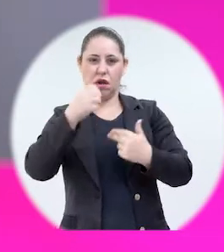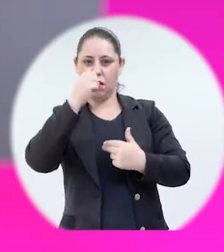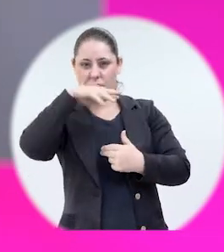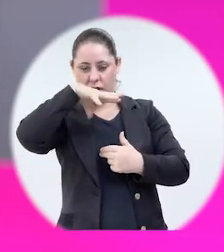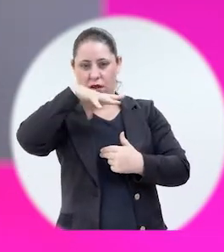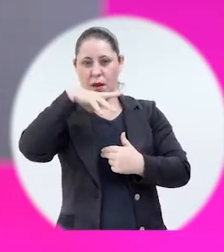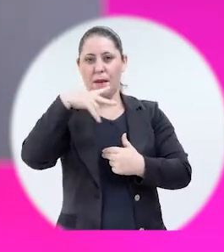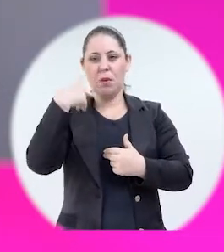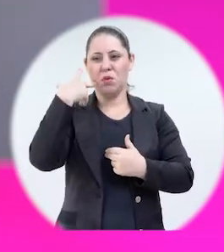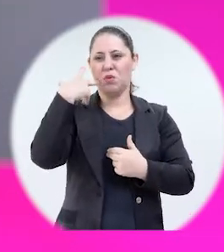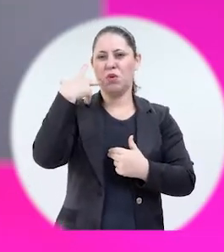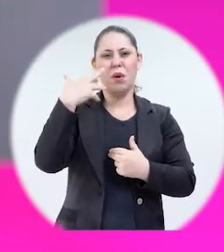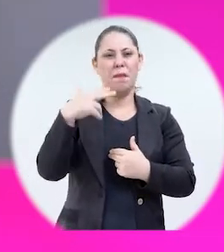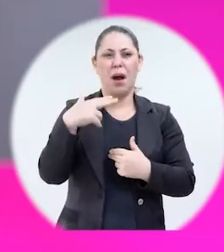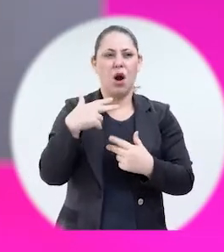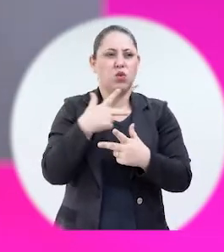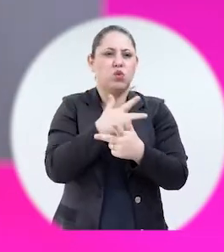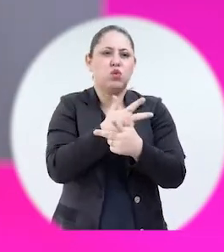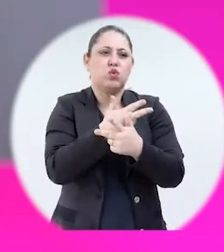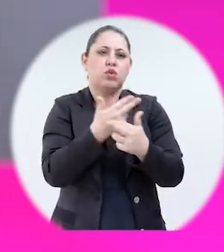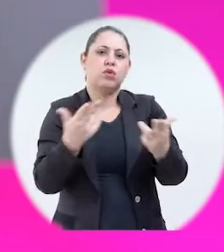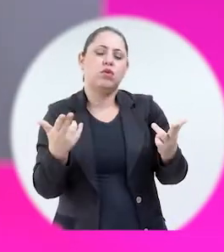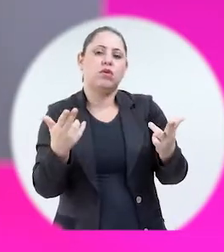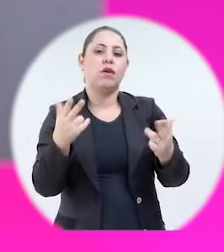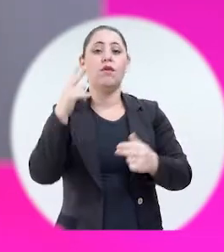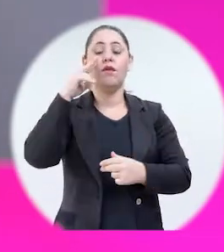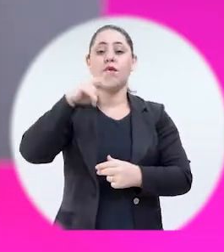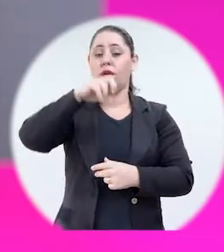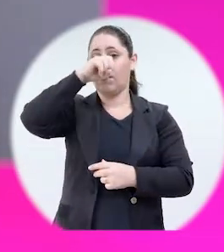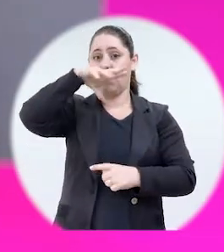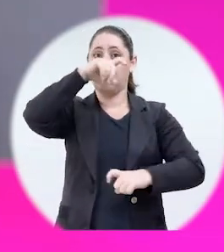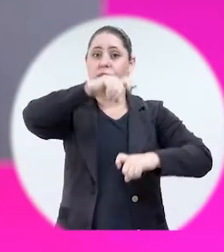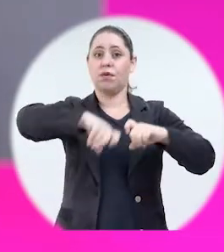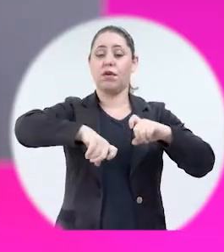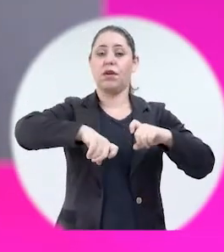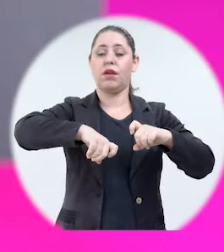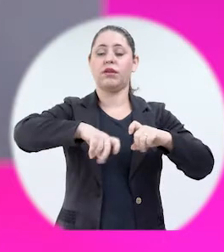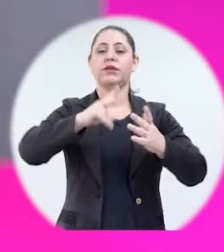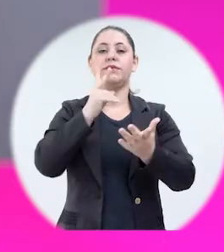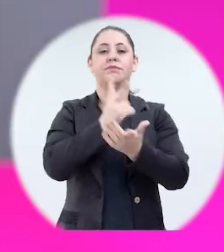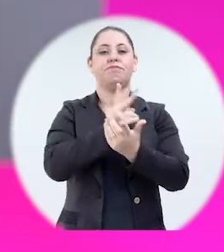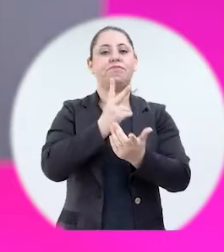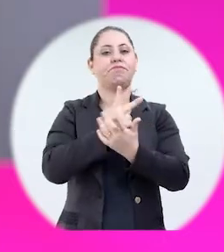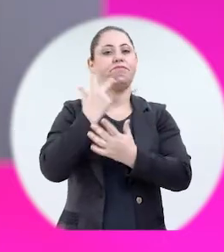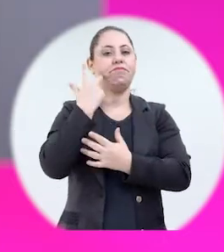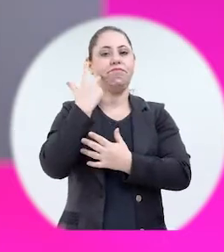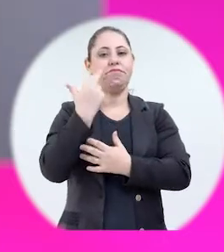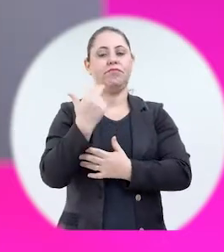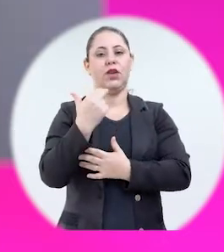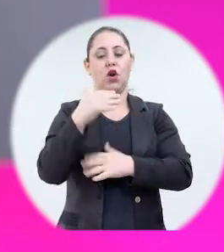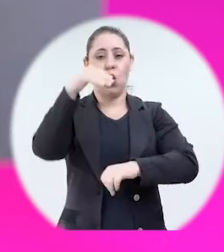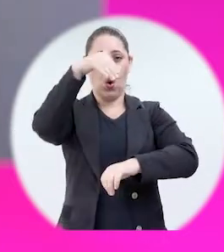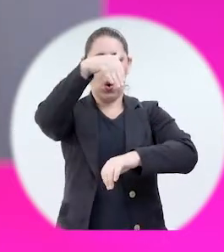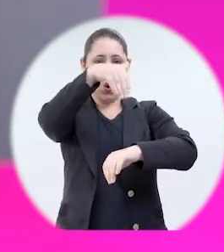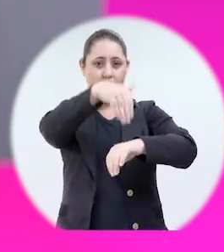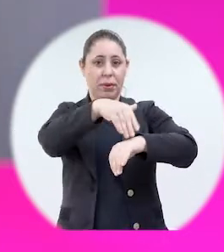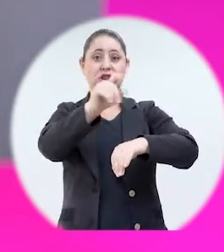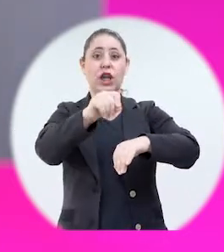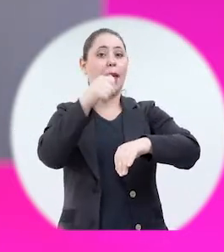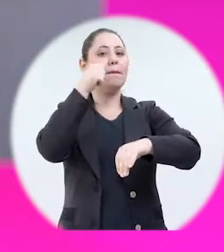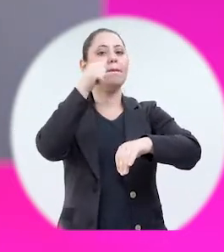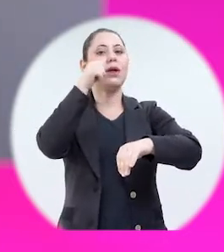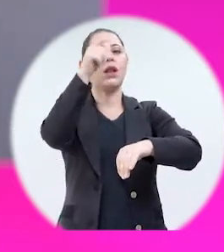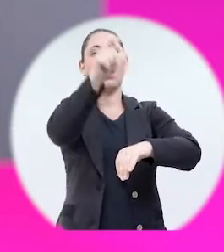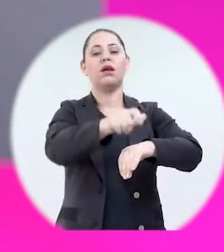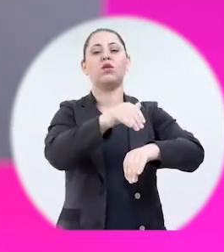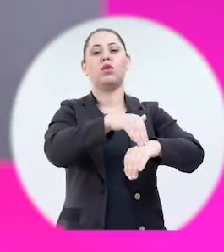A gente ainda acha muito normal tudo, né? A gente vê nos episódios de violência sexual sempre essa naturalização e